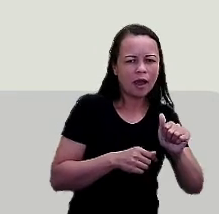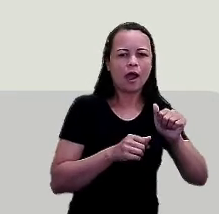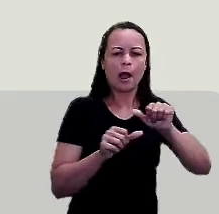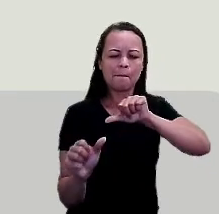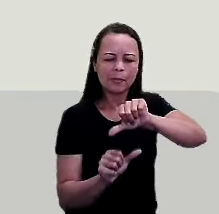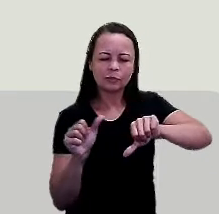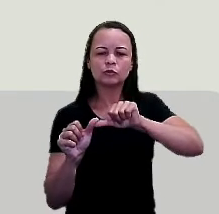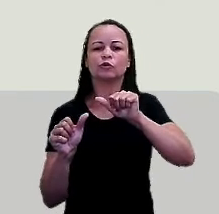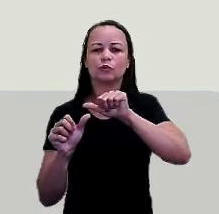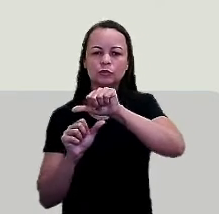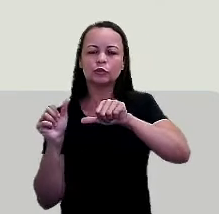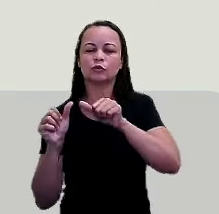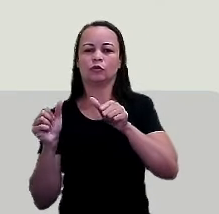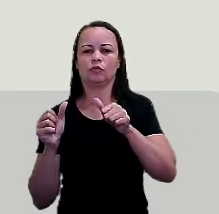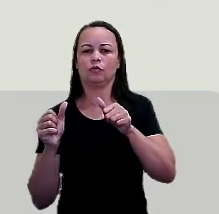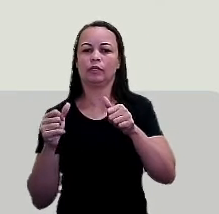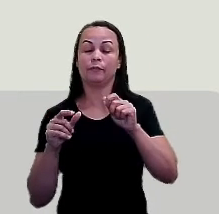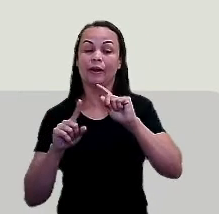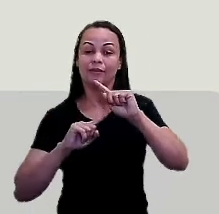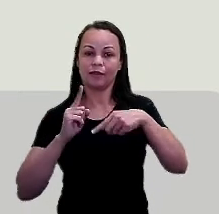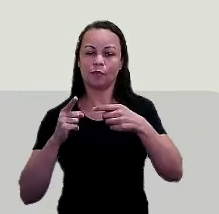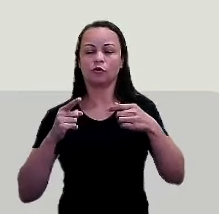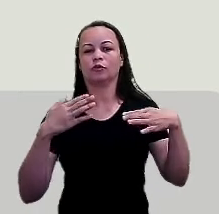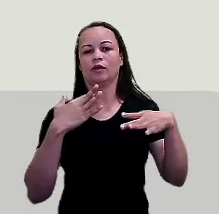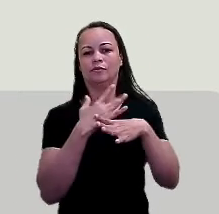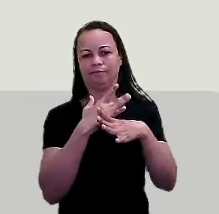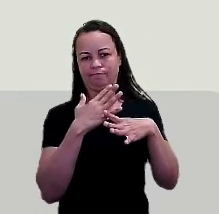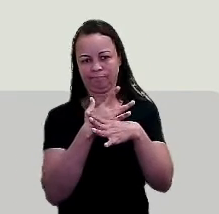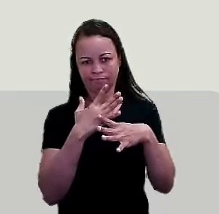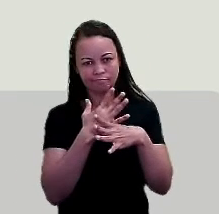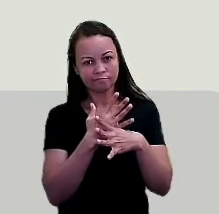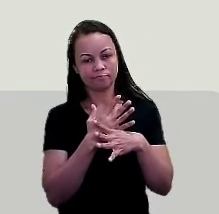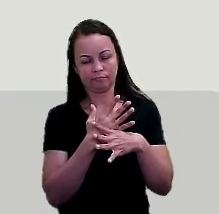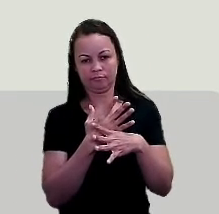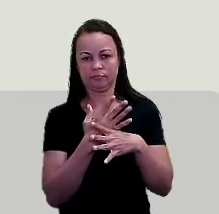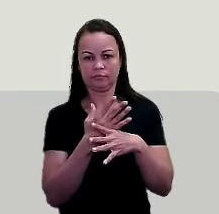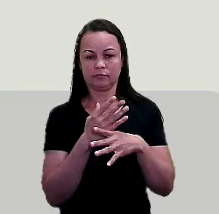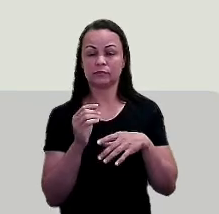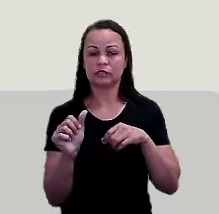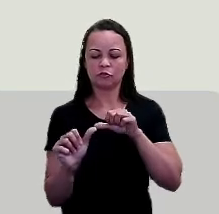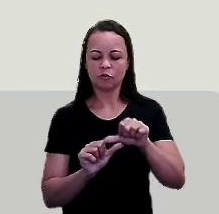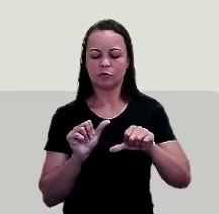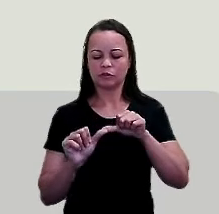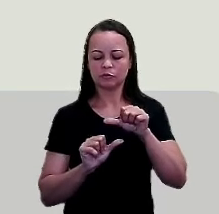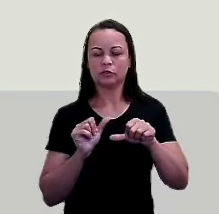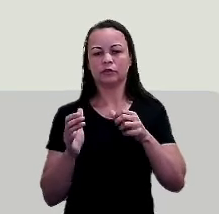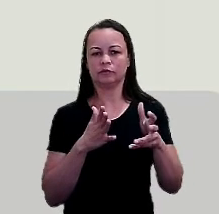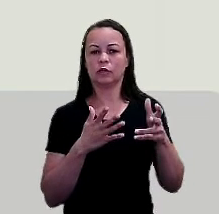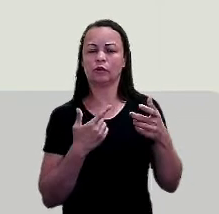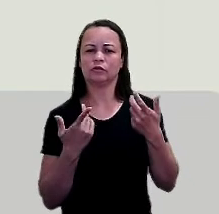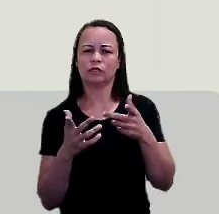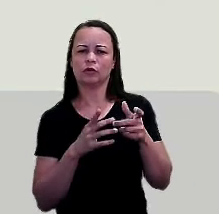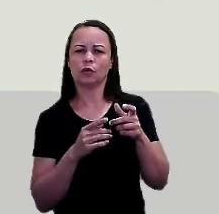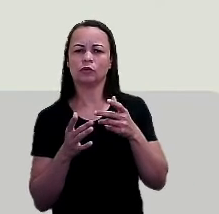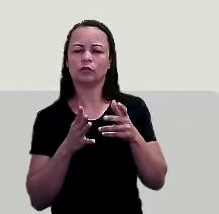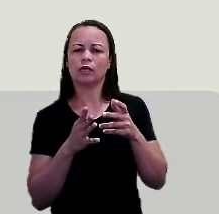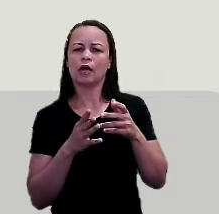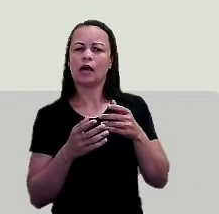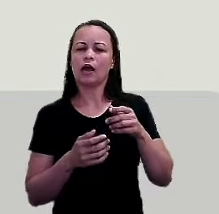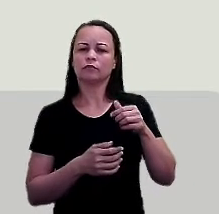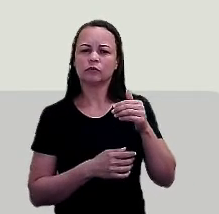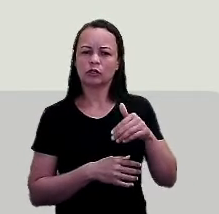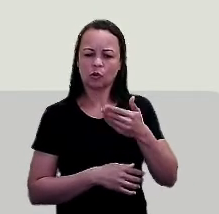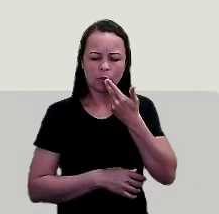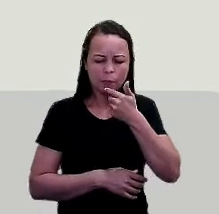nada acontece de uma hora para outra. Quando nascemos, não somos bebê, criança, adultos e assim por